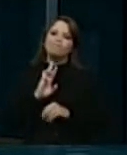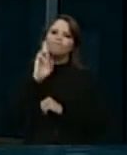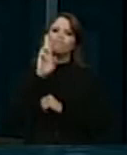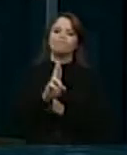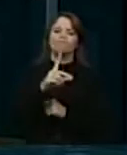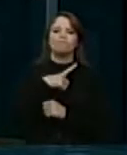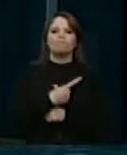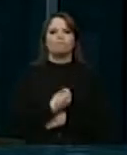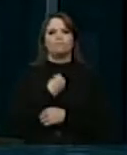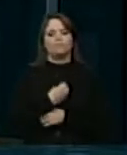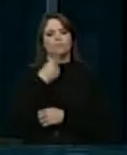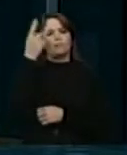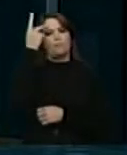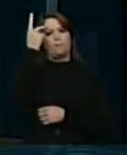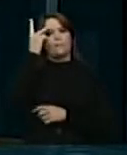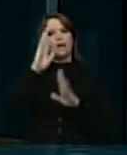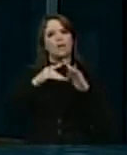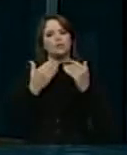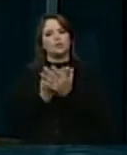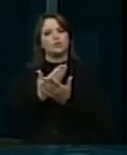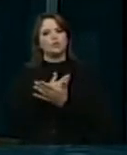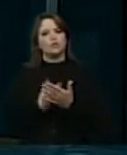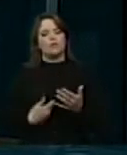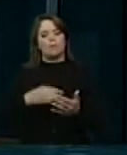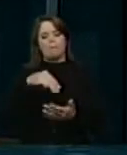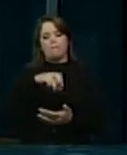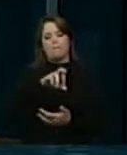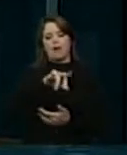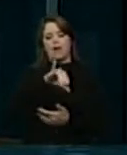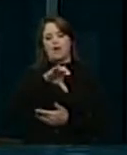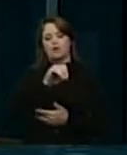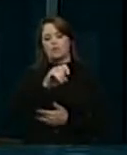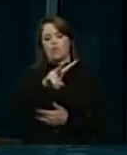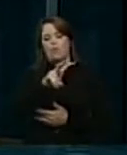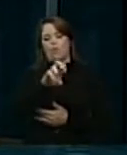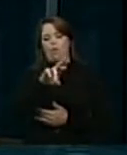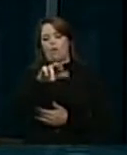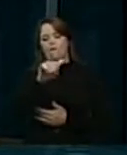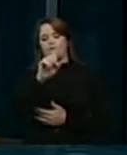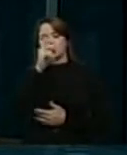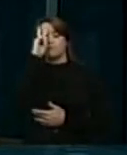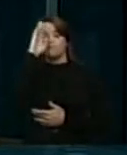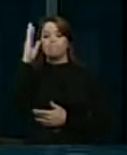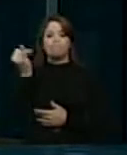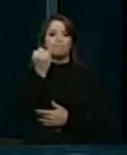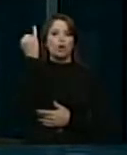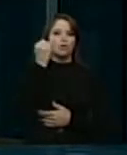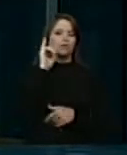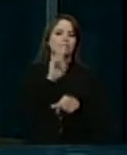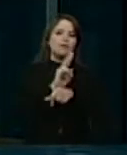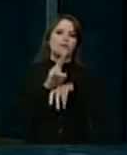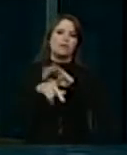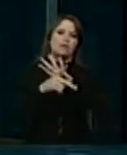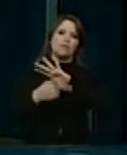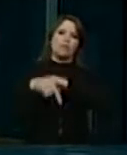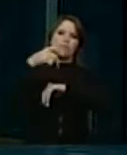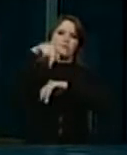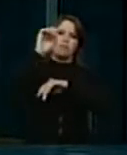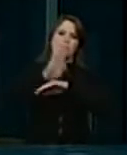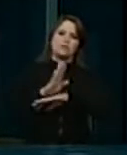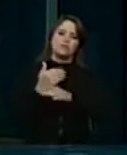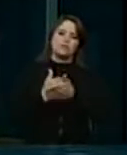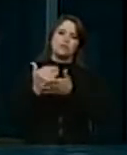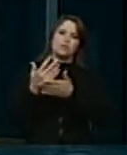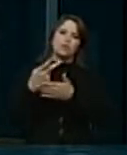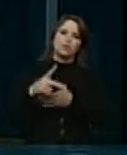representado em São Paulo. Da escola do governador Mário Covas, um dos maiores estadistas que esse país já viu nascer dentre